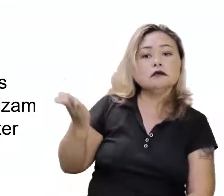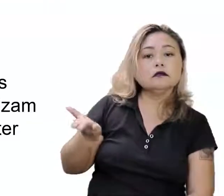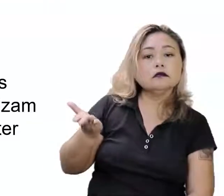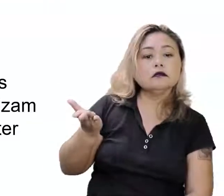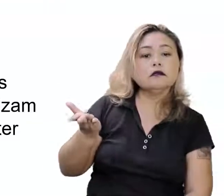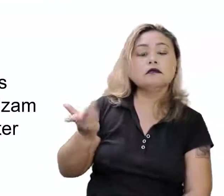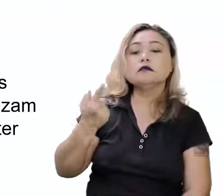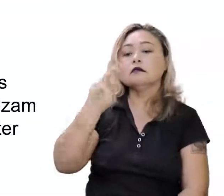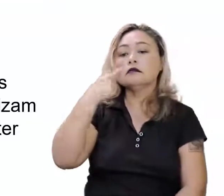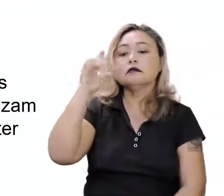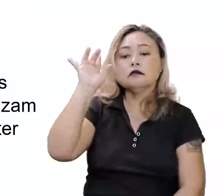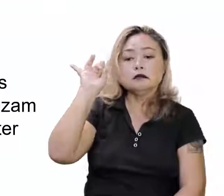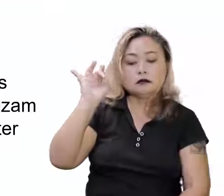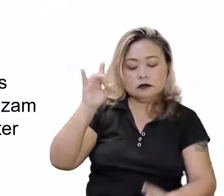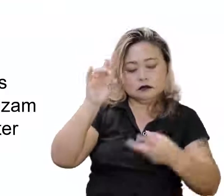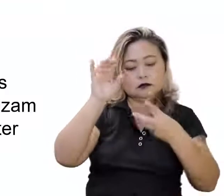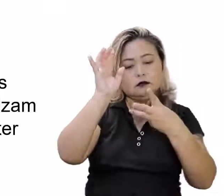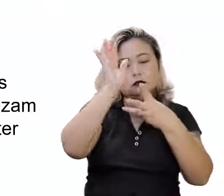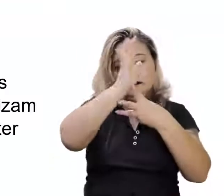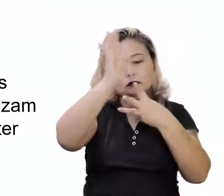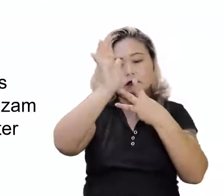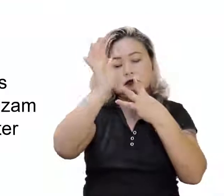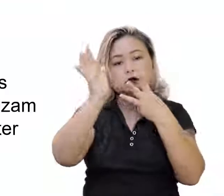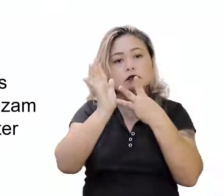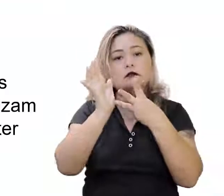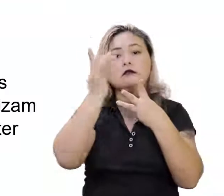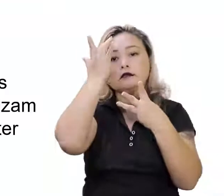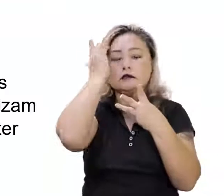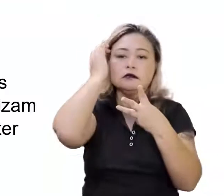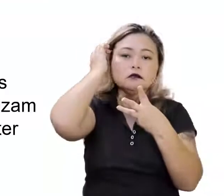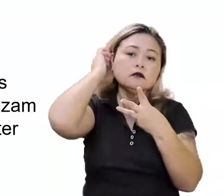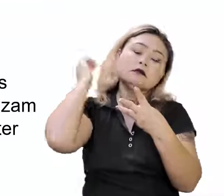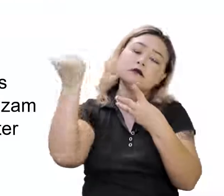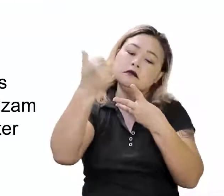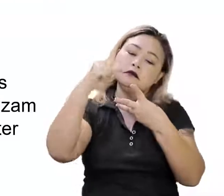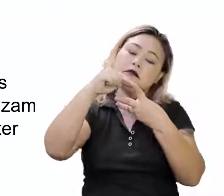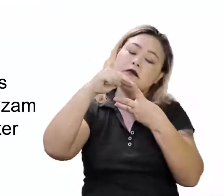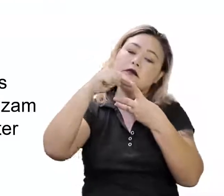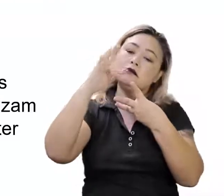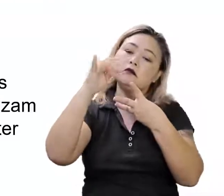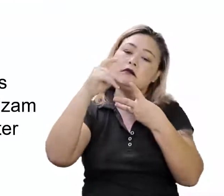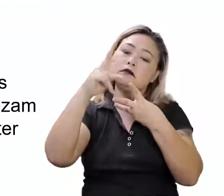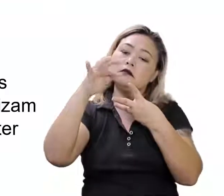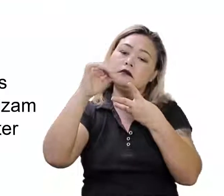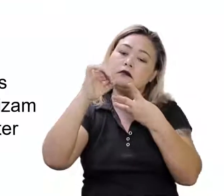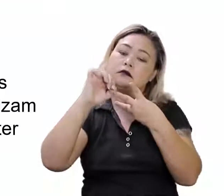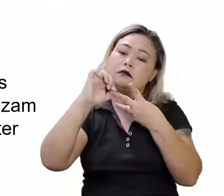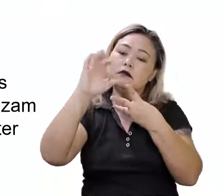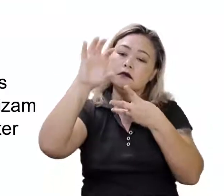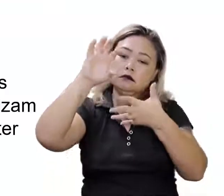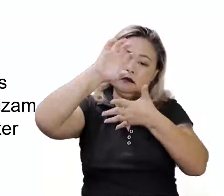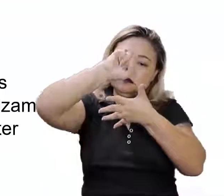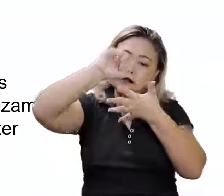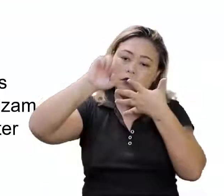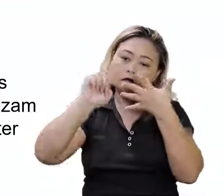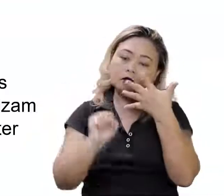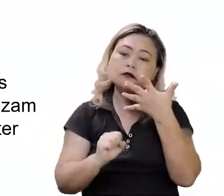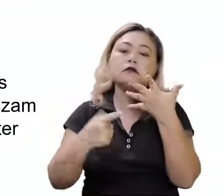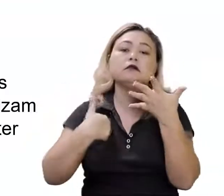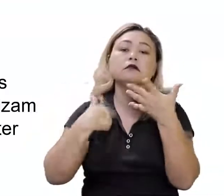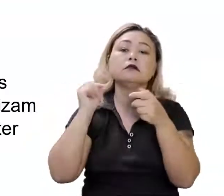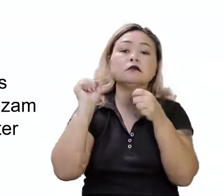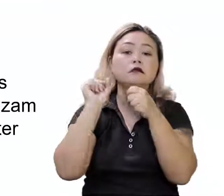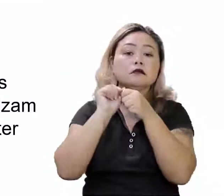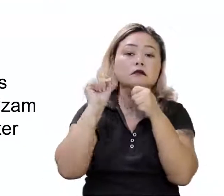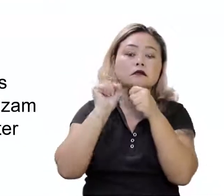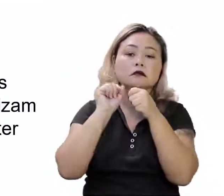Produtores, então, a gente vai ver cada um, né? Produtores. Este é o primeiro nível trófico da cadeia alimentar. Esses produtores são aqueles